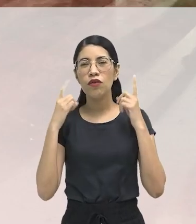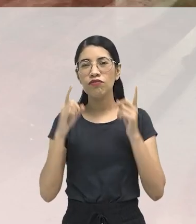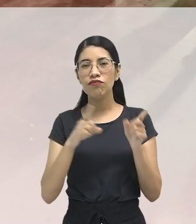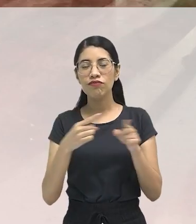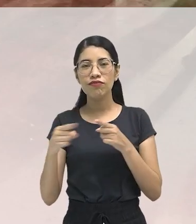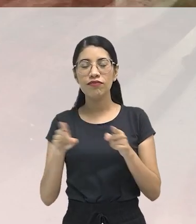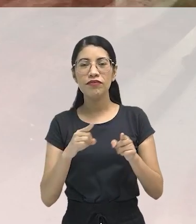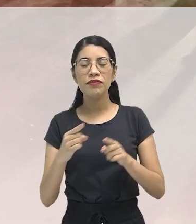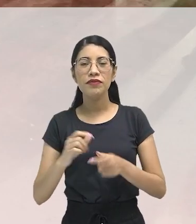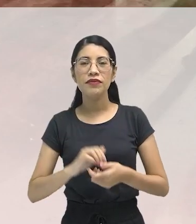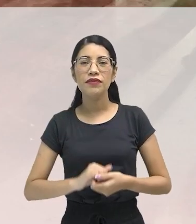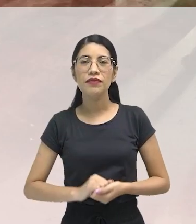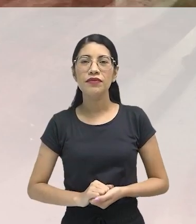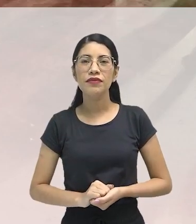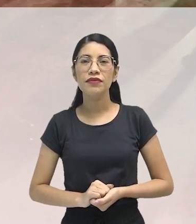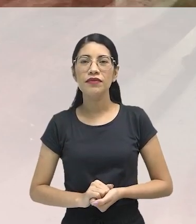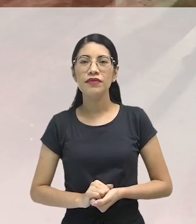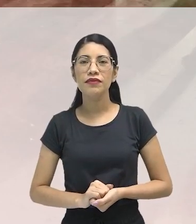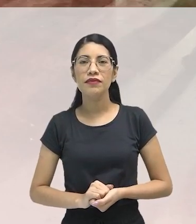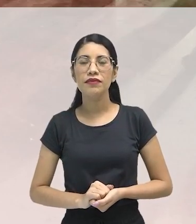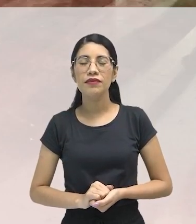música.